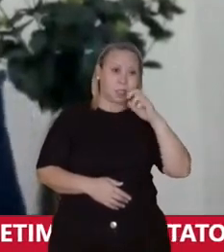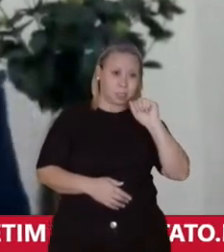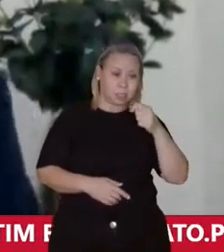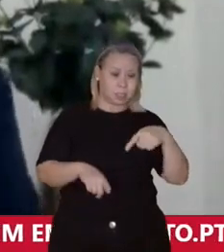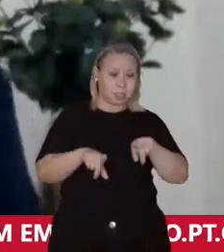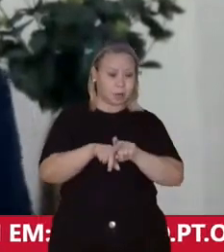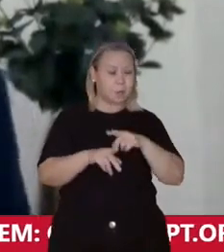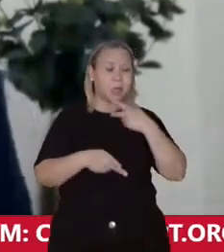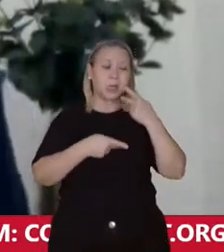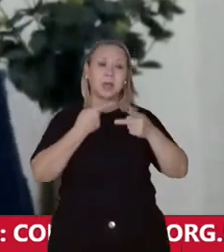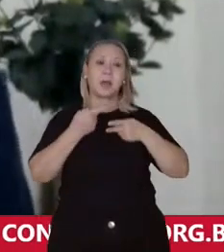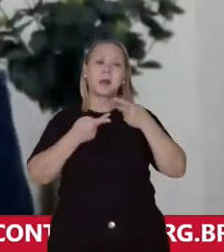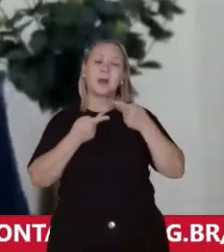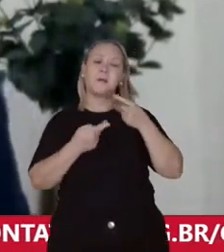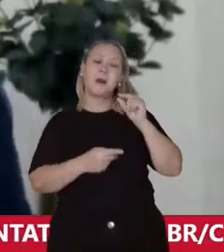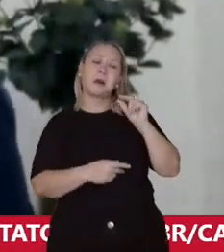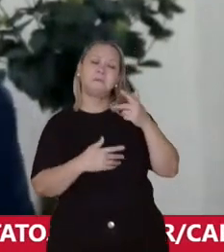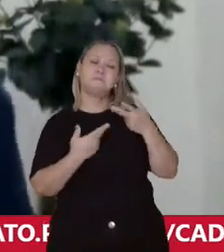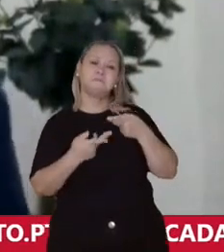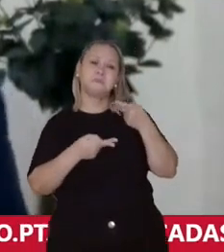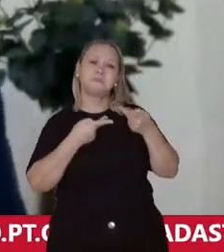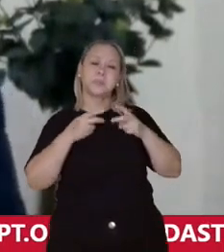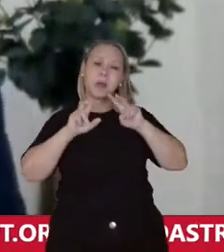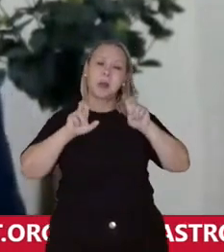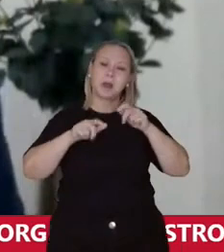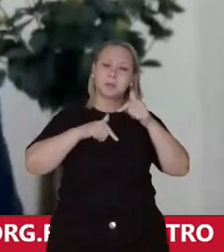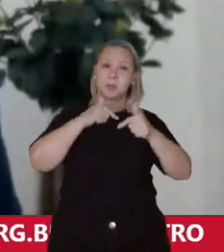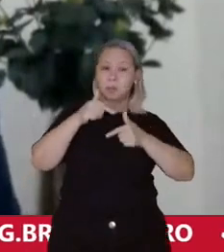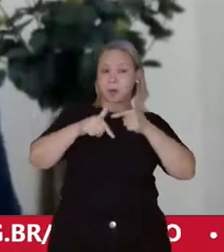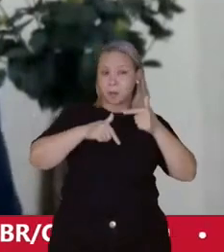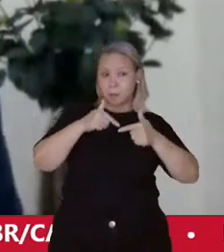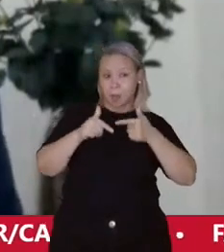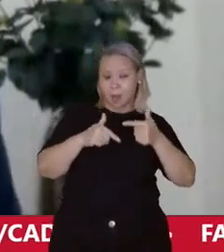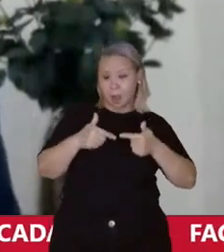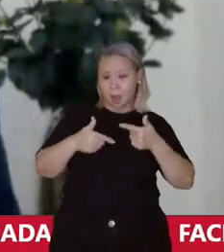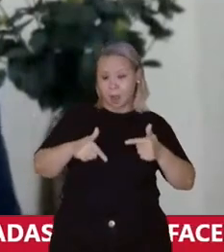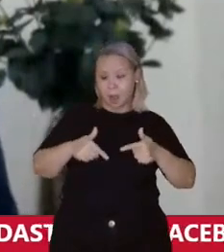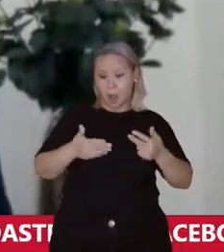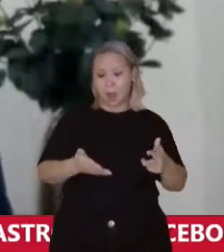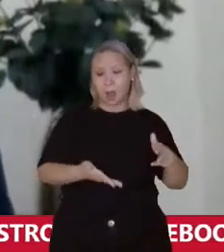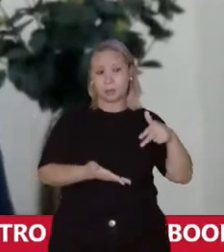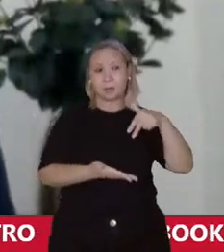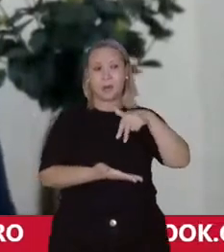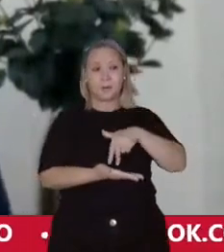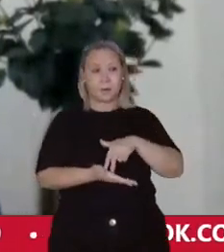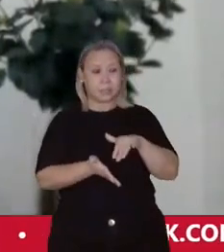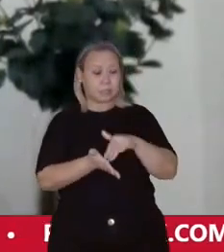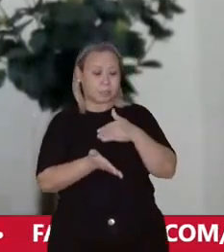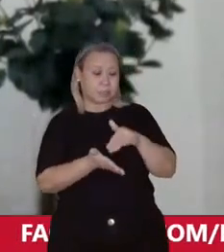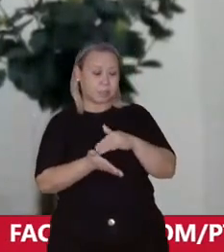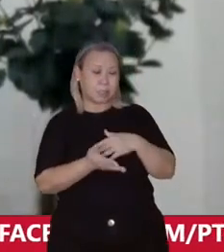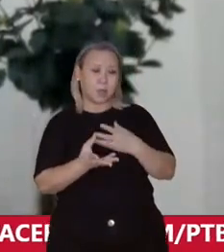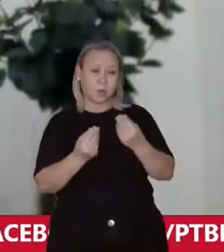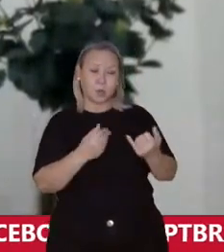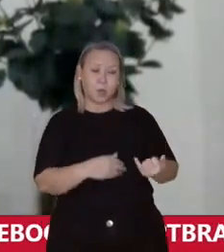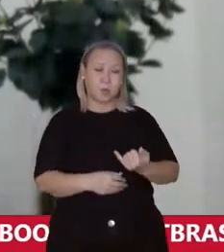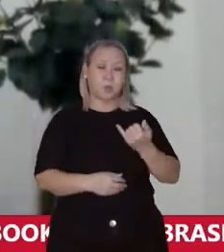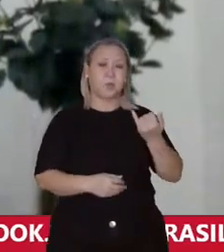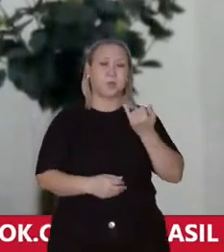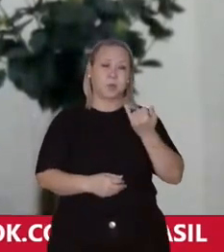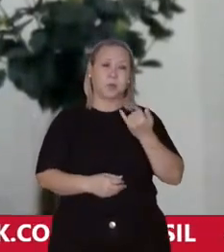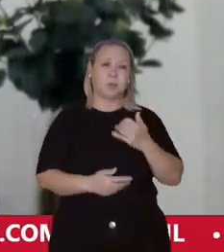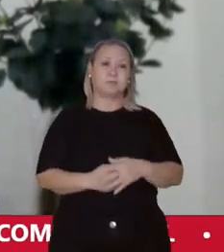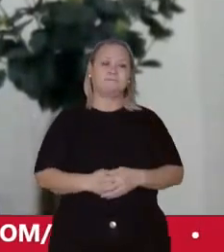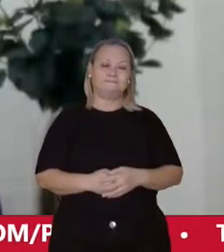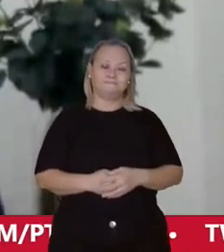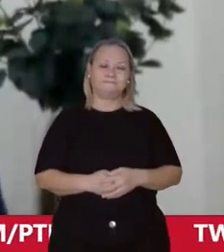vai estar falando um pouco, né, sobre o seu trabalho à frente da secretaria tão importante, tendo em vista que há também